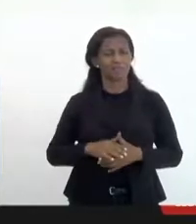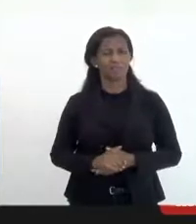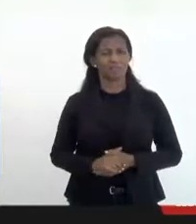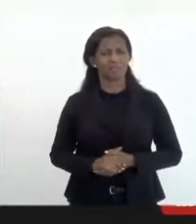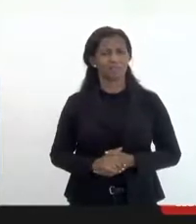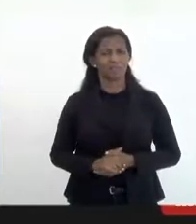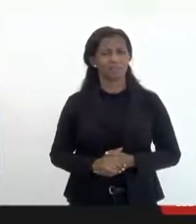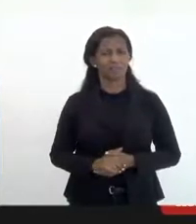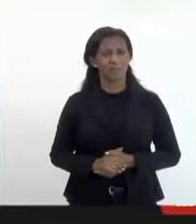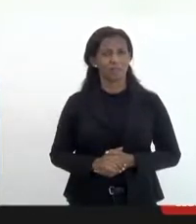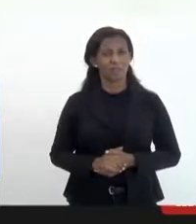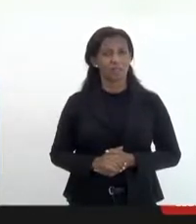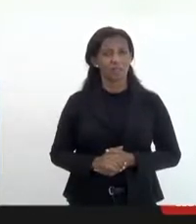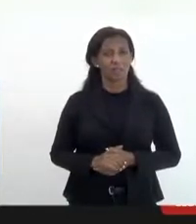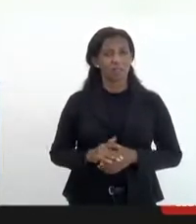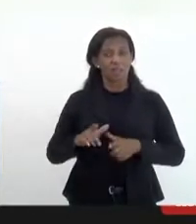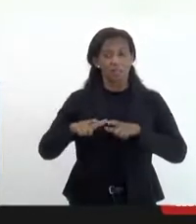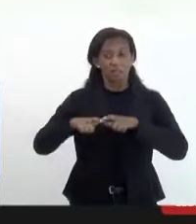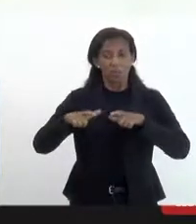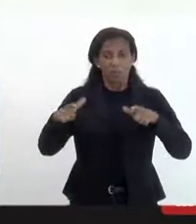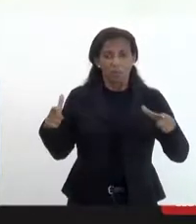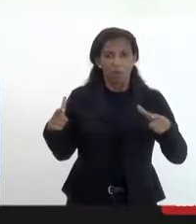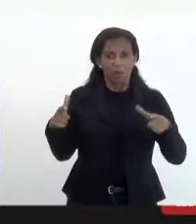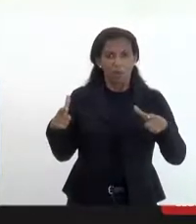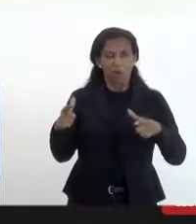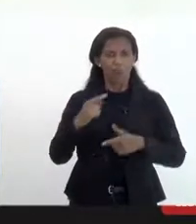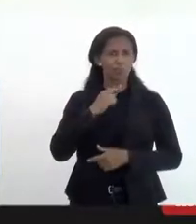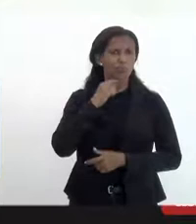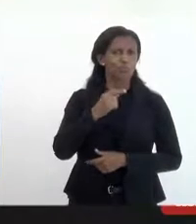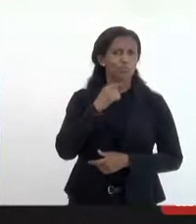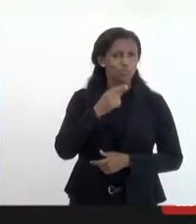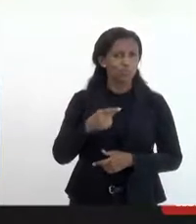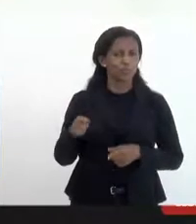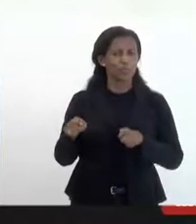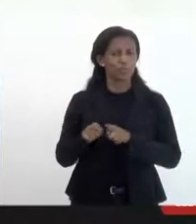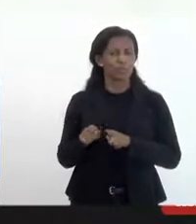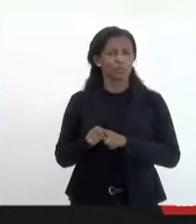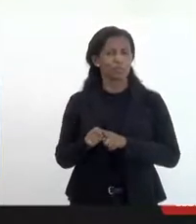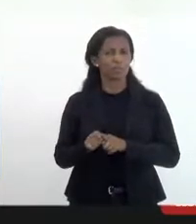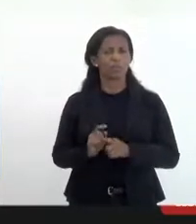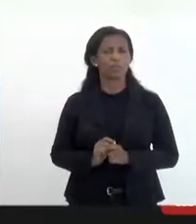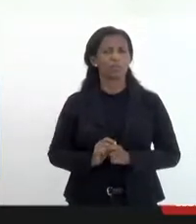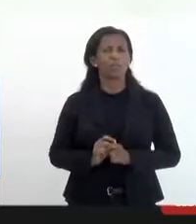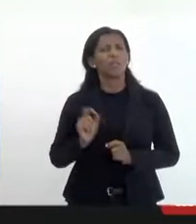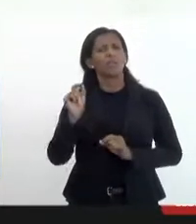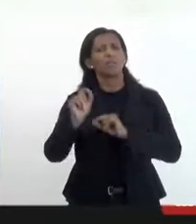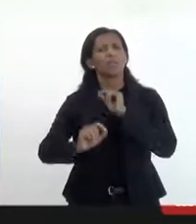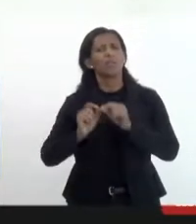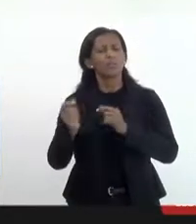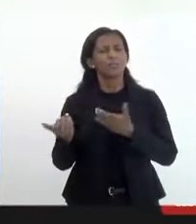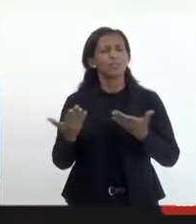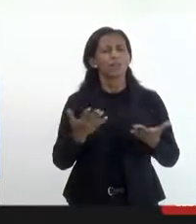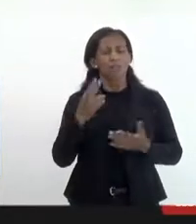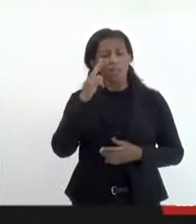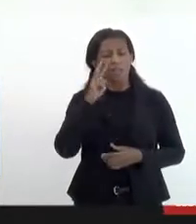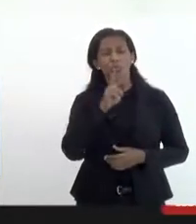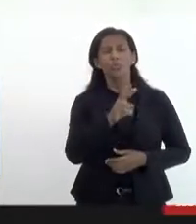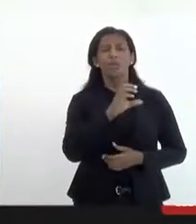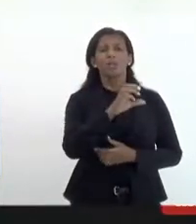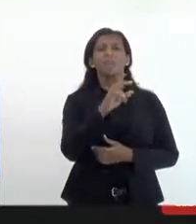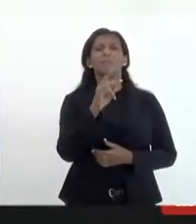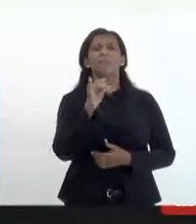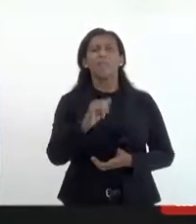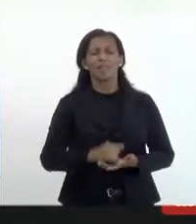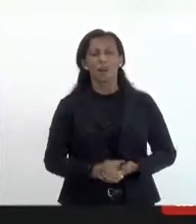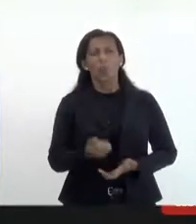e o maior volume de incerteza. E o que que isso gera? Só olhar aqui essa CPI, quanta gente